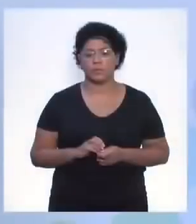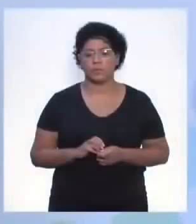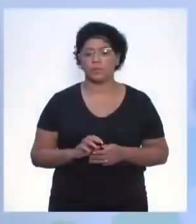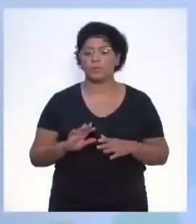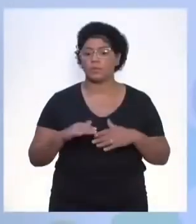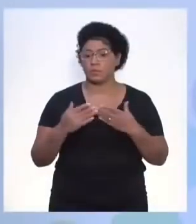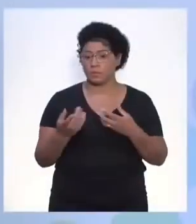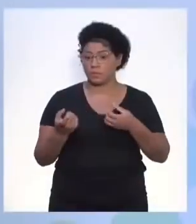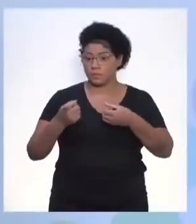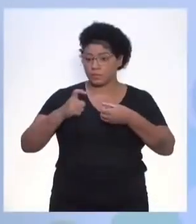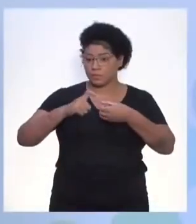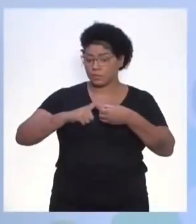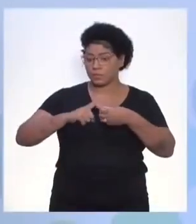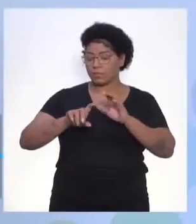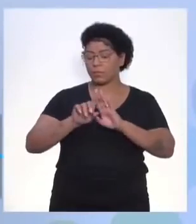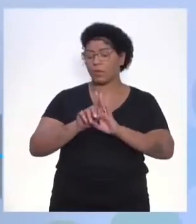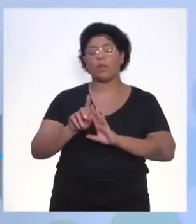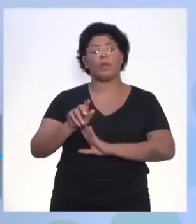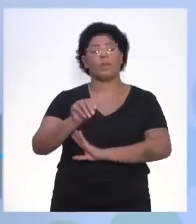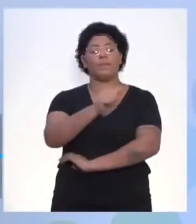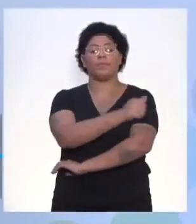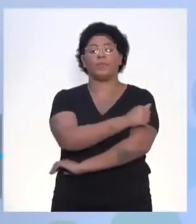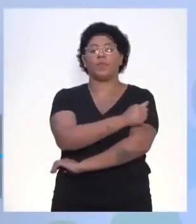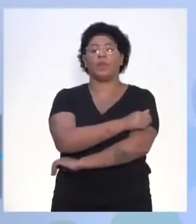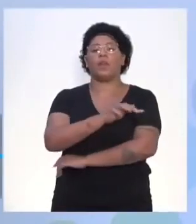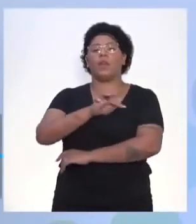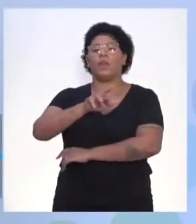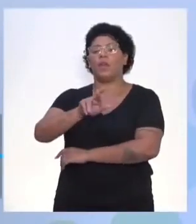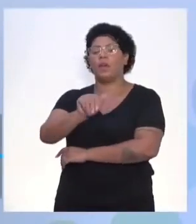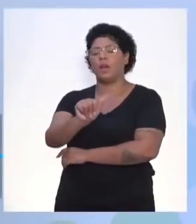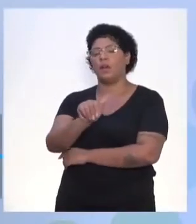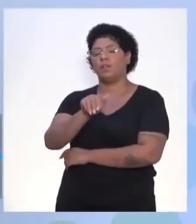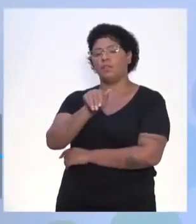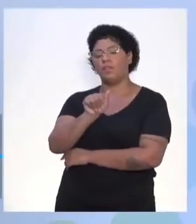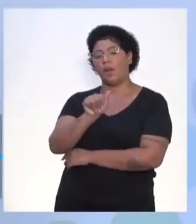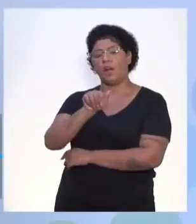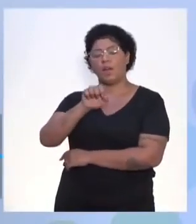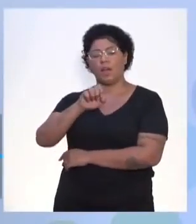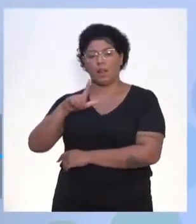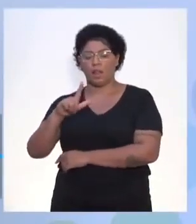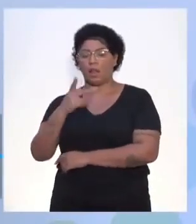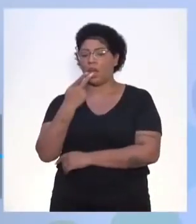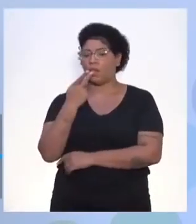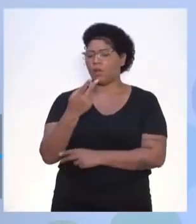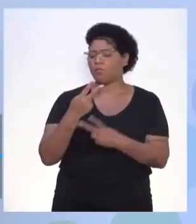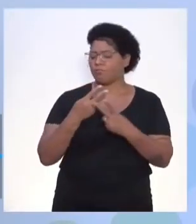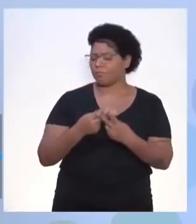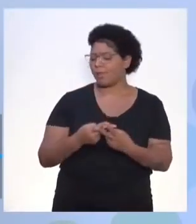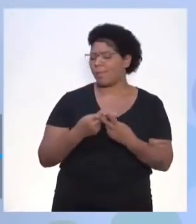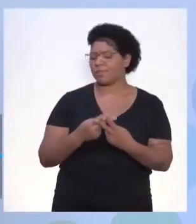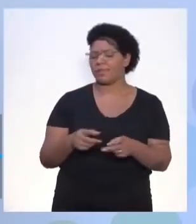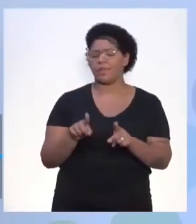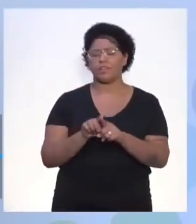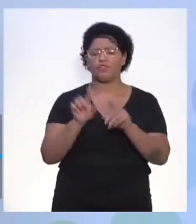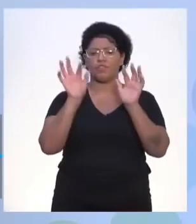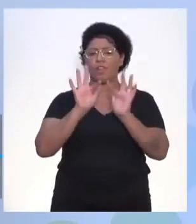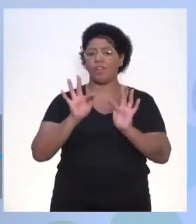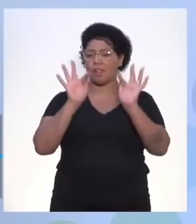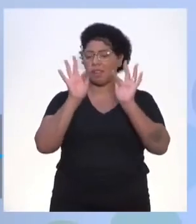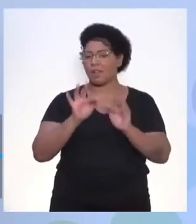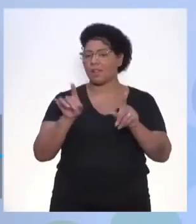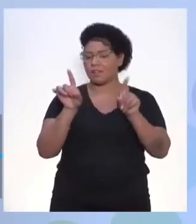Vamos lá, então. A aluna Rafaela disse que é paciente, dedicada e feliz.